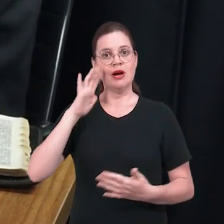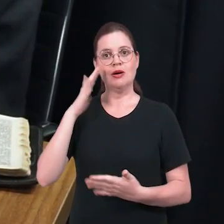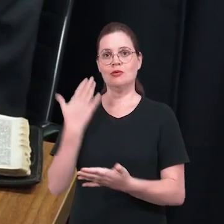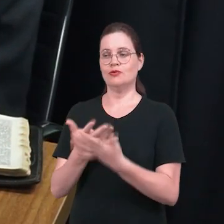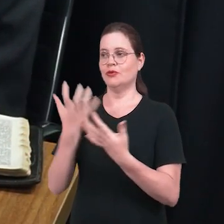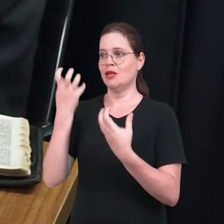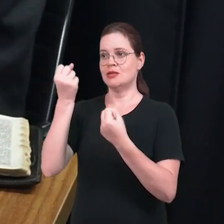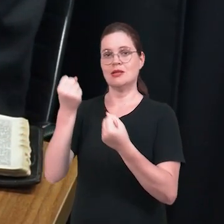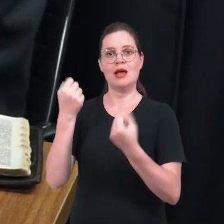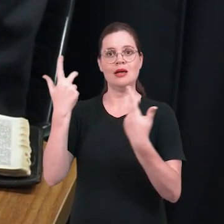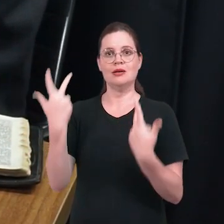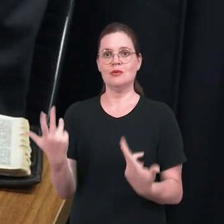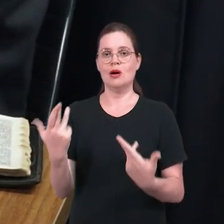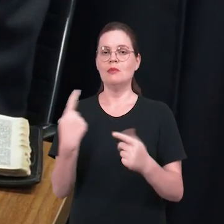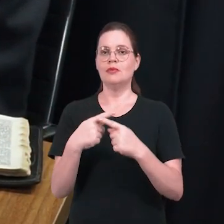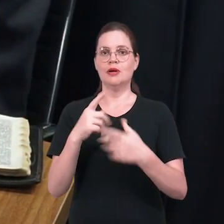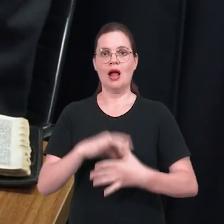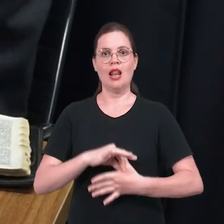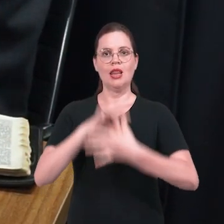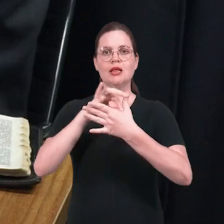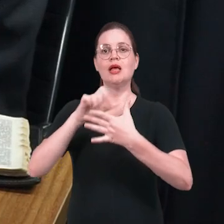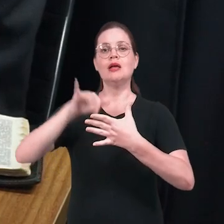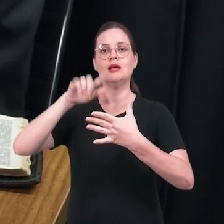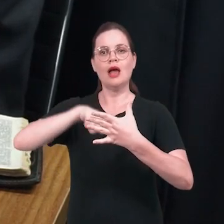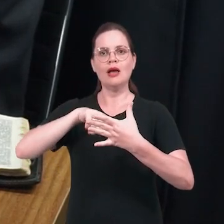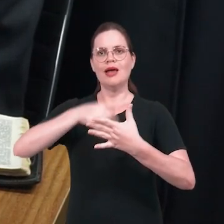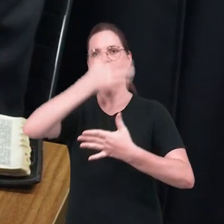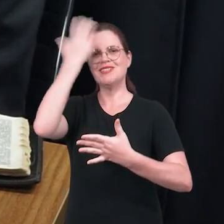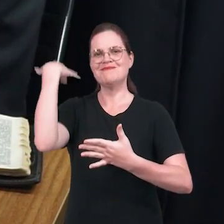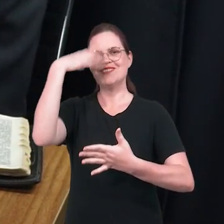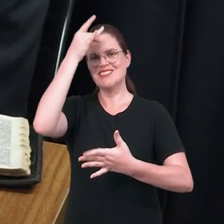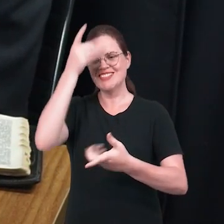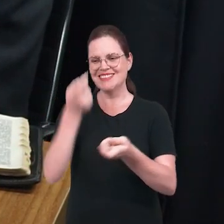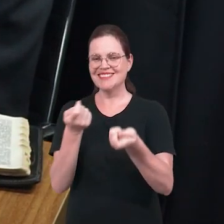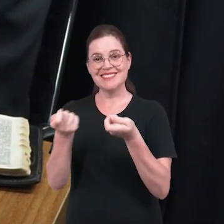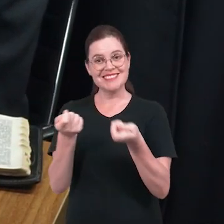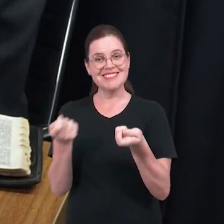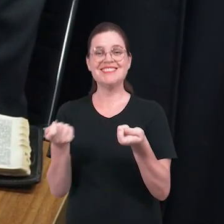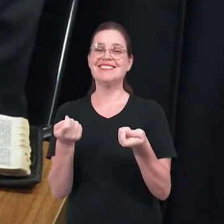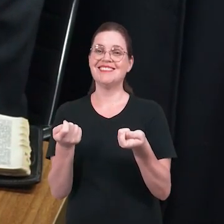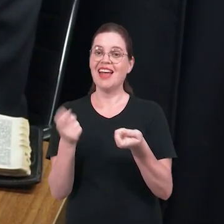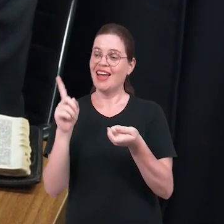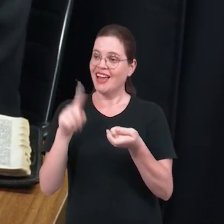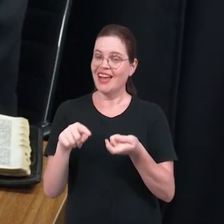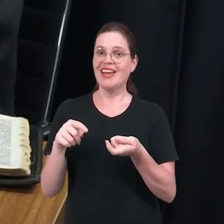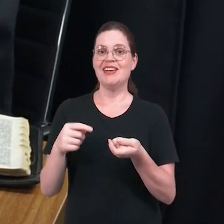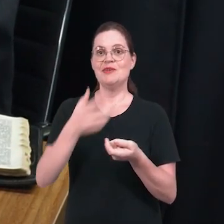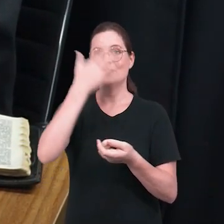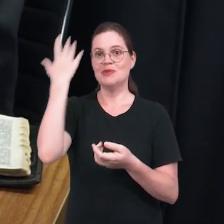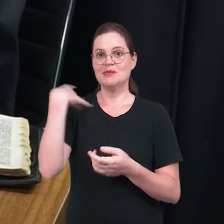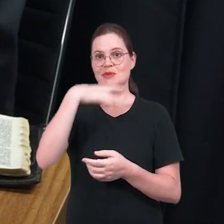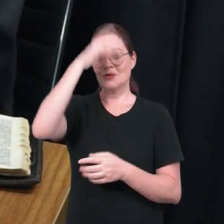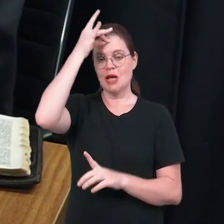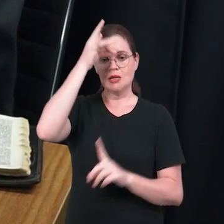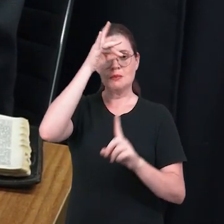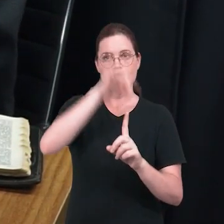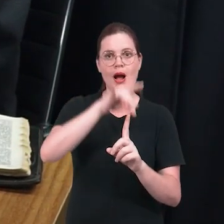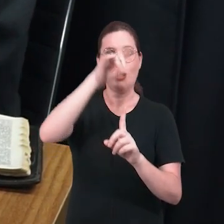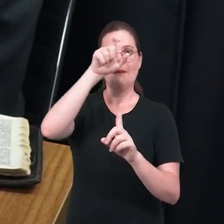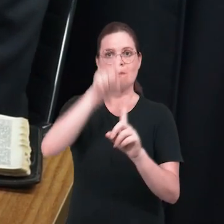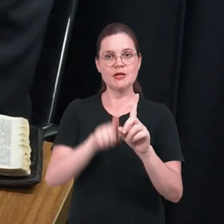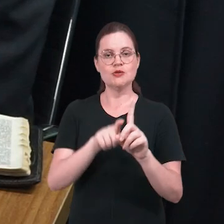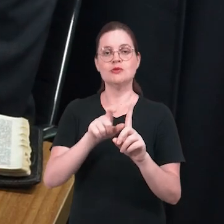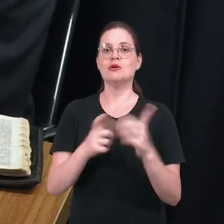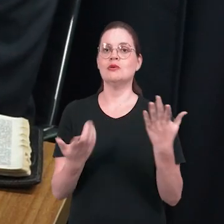desse jeito. Por causa do Espírito Santo. A liderança é porque o Espírito Santo que faz com que o povo obedecia a Josué, seguia